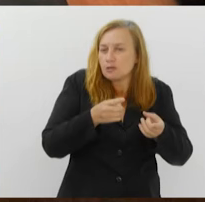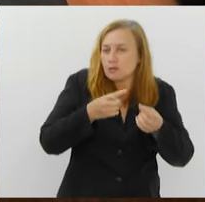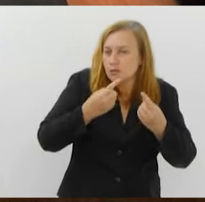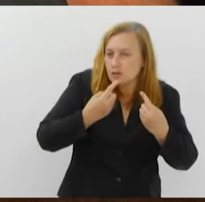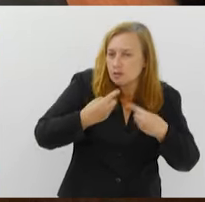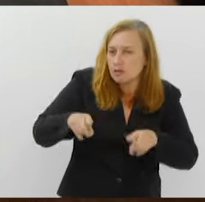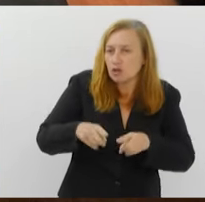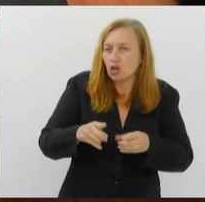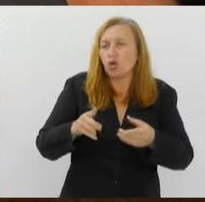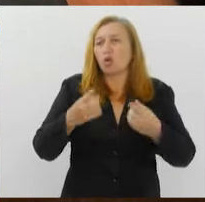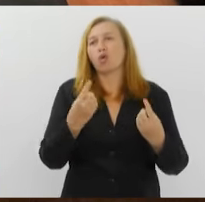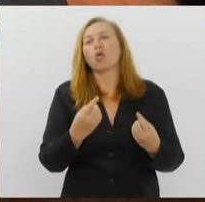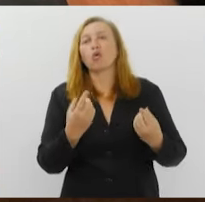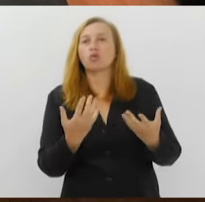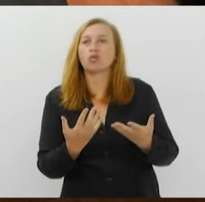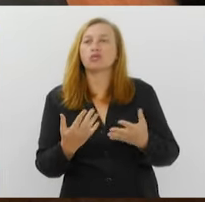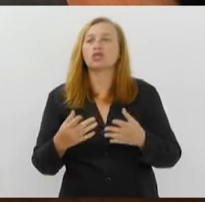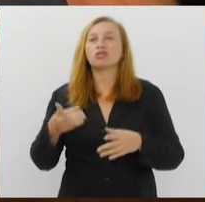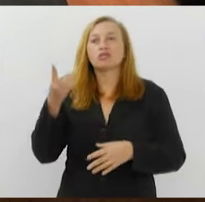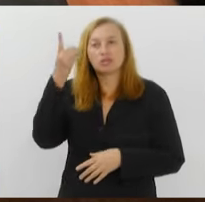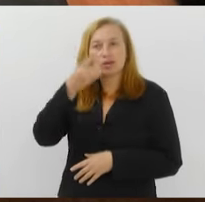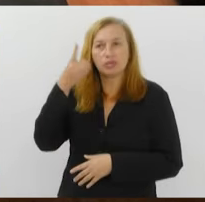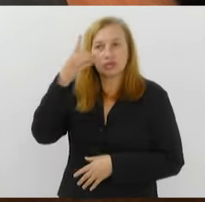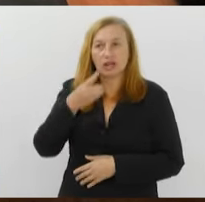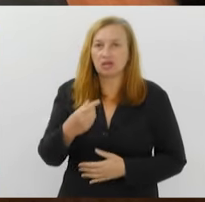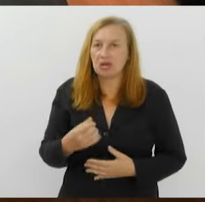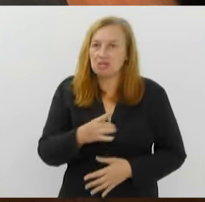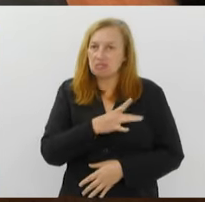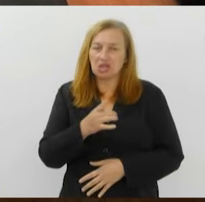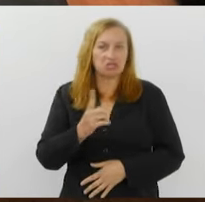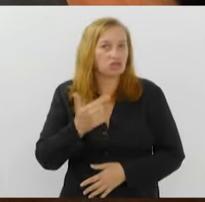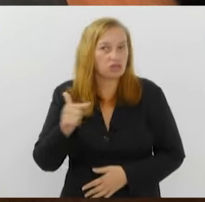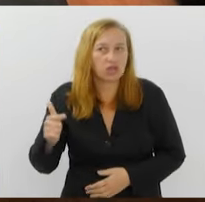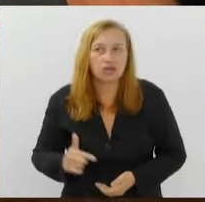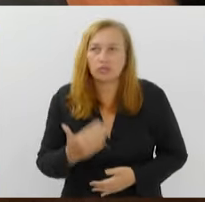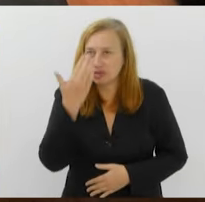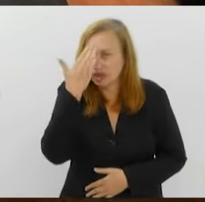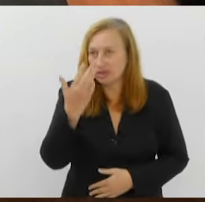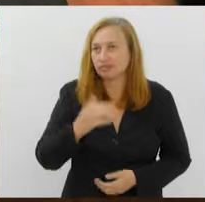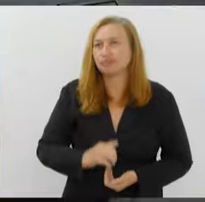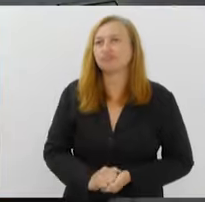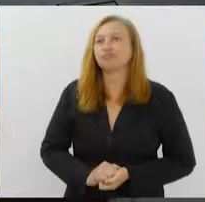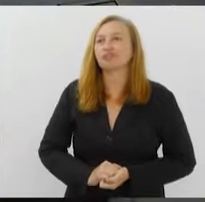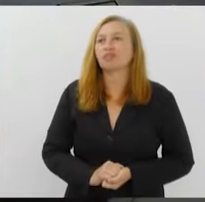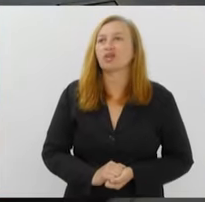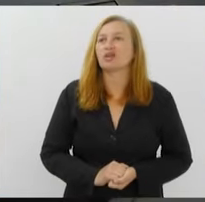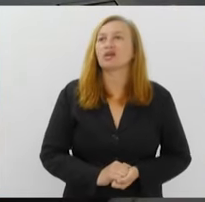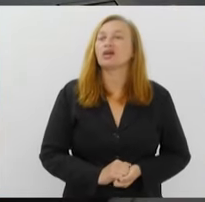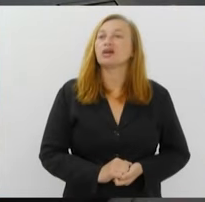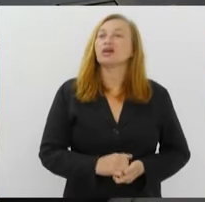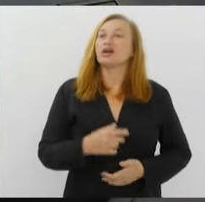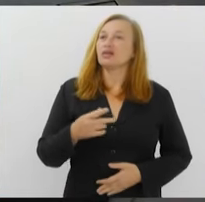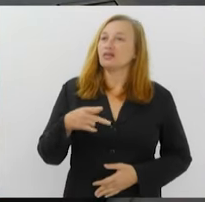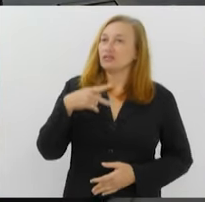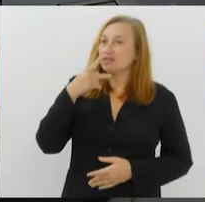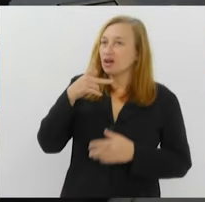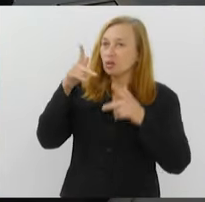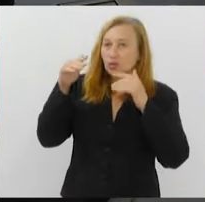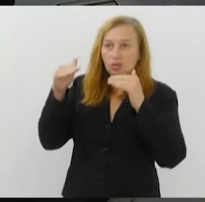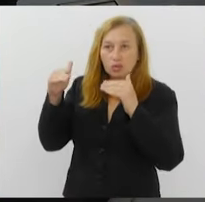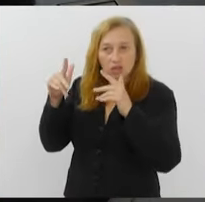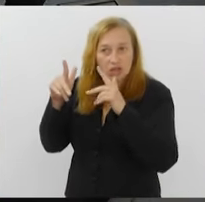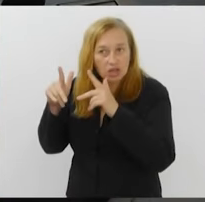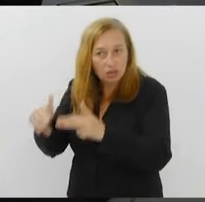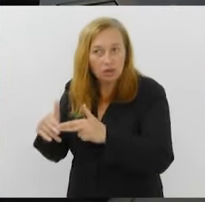contra deputado, contra o parlamento nessa casa. Não tenho medo de ameaça. Obrigado. Faço minhas as suas